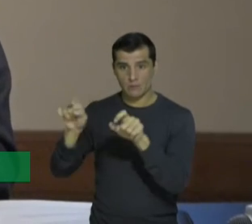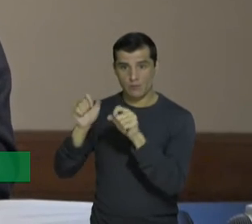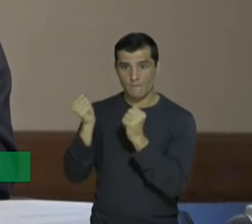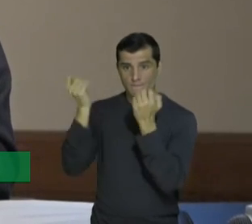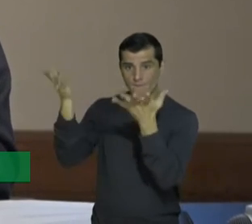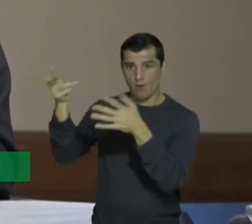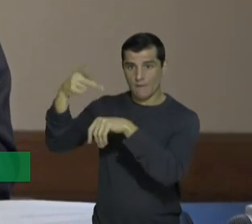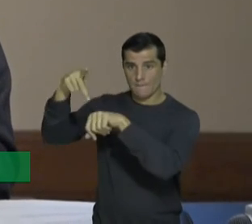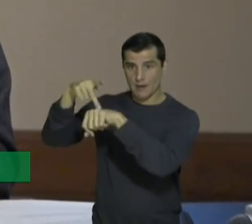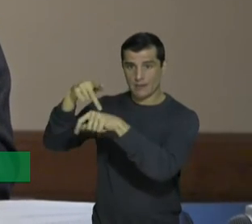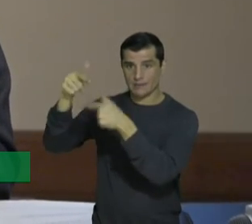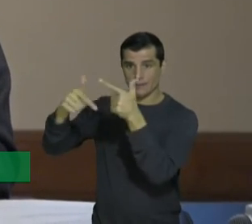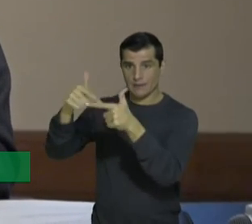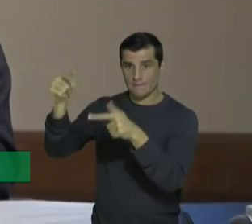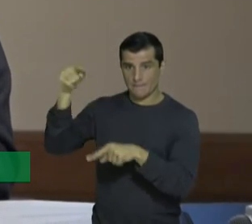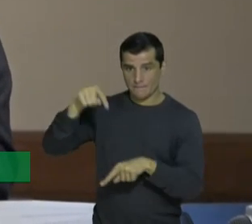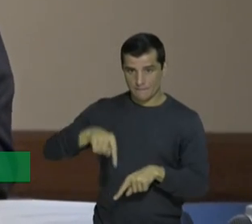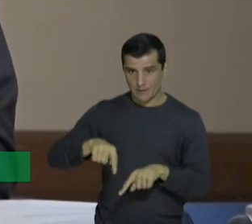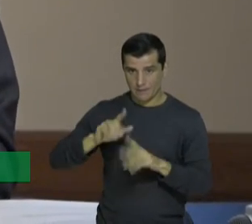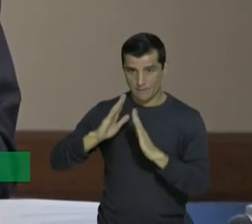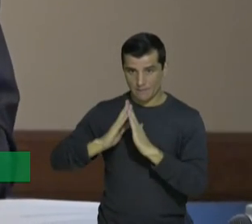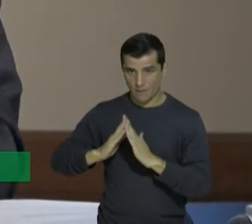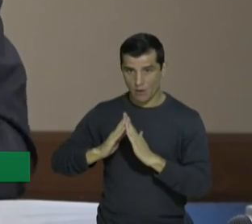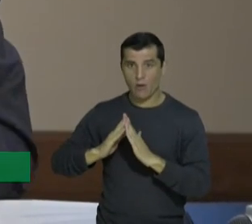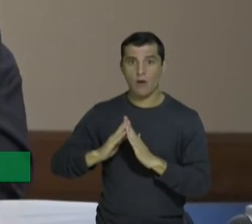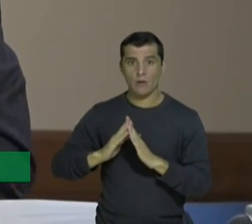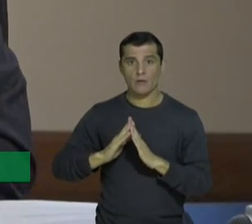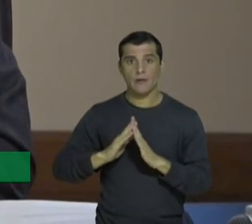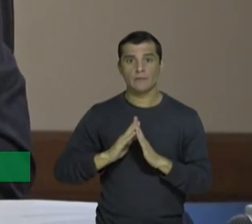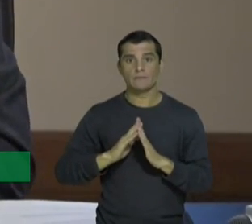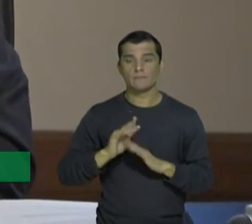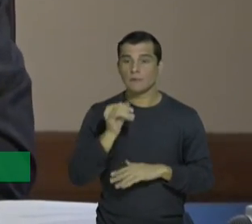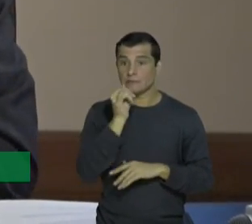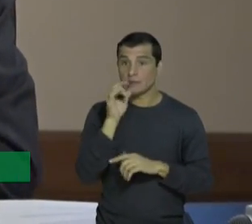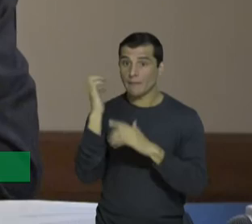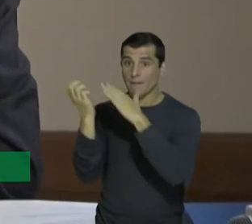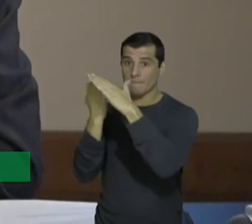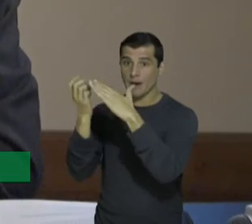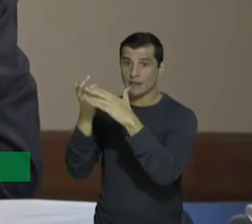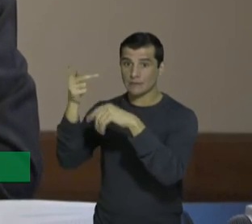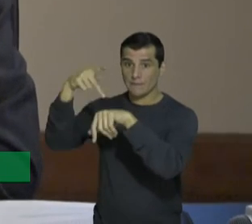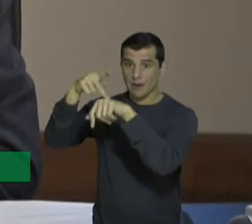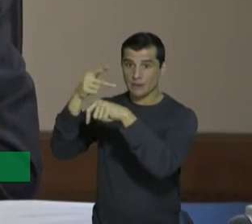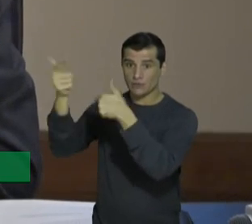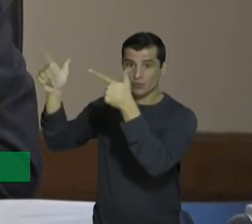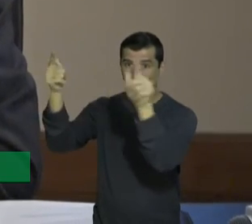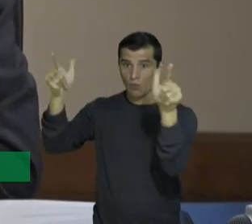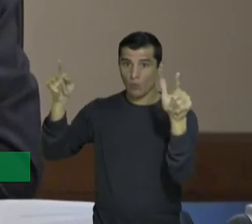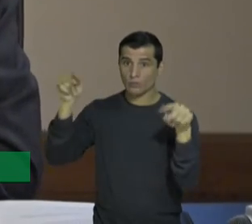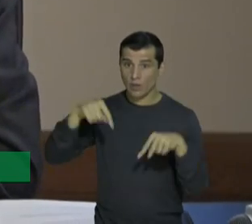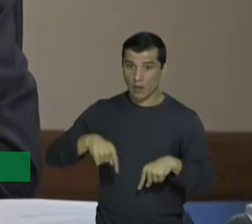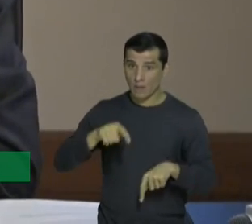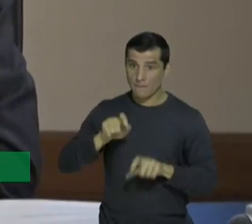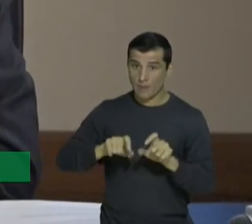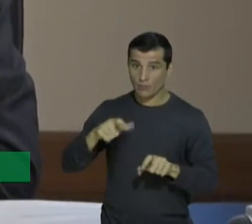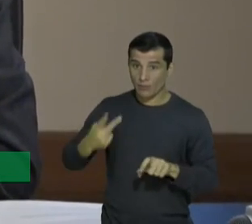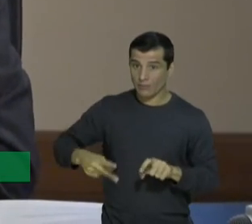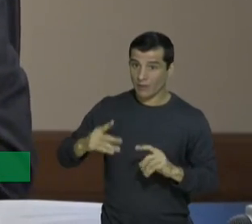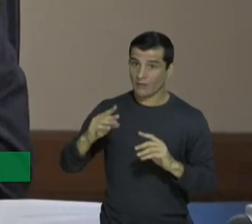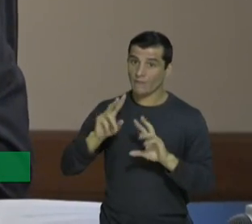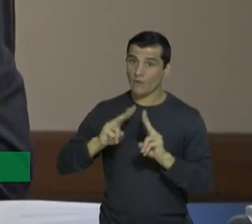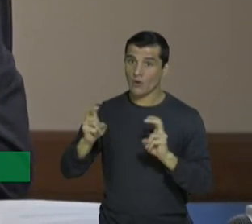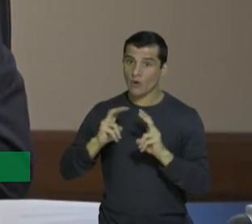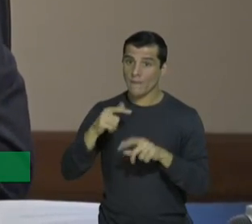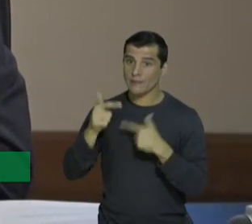eh tem um número muito grande de pessoas trabalhando para empresas no exterior é porque nós temos profissionais capacitados de novo porque as